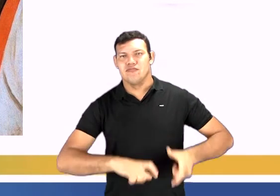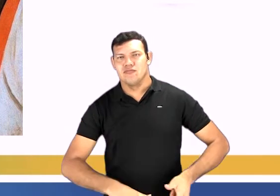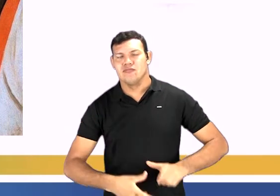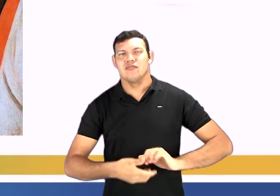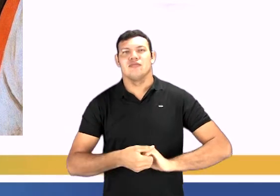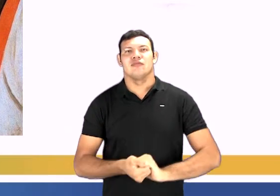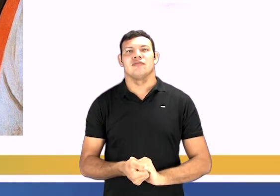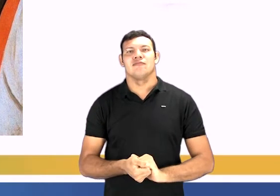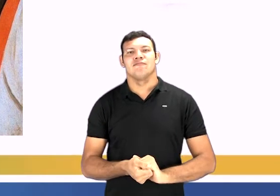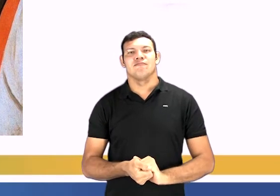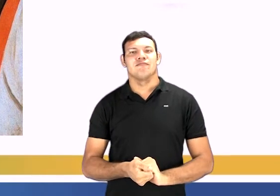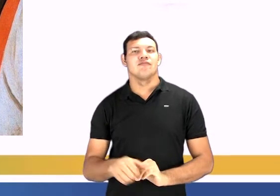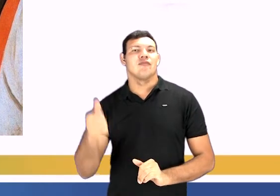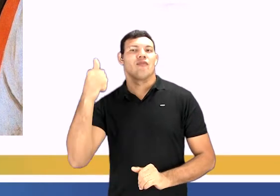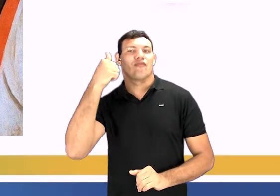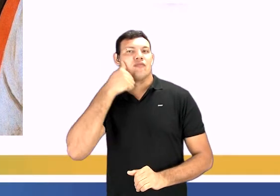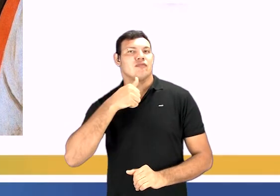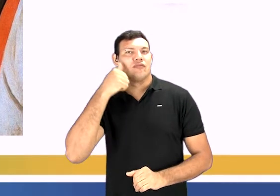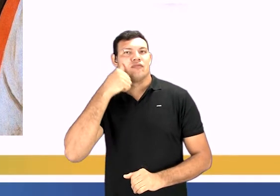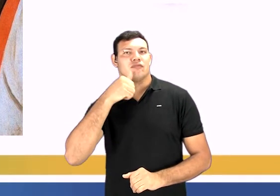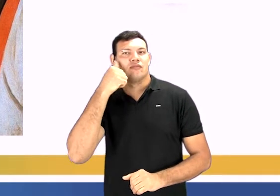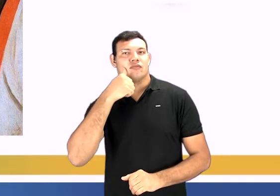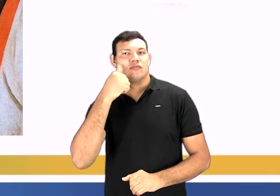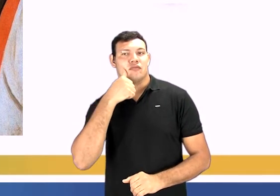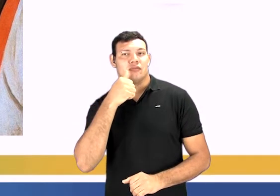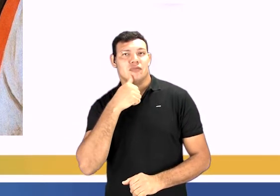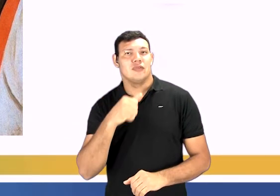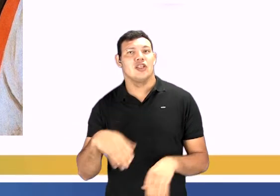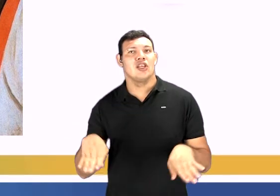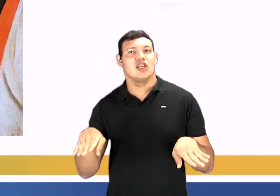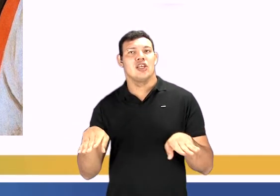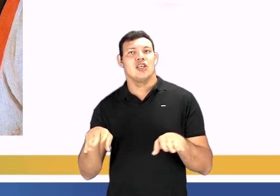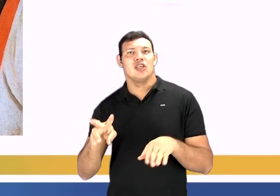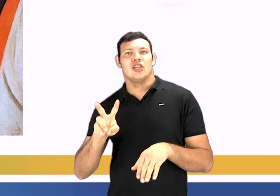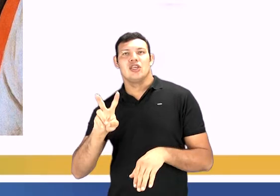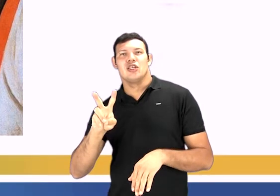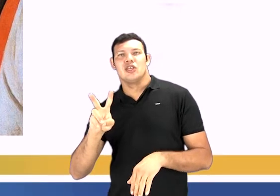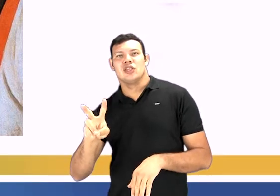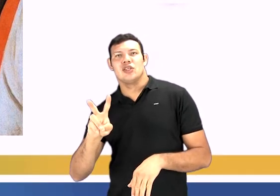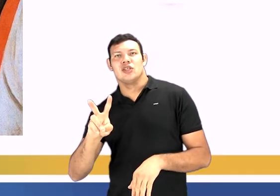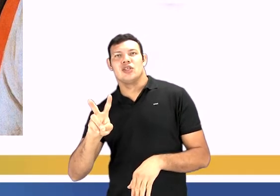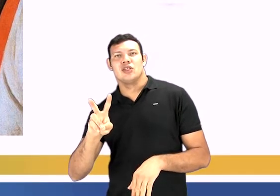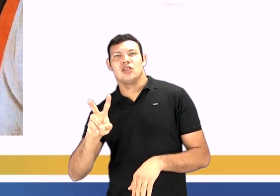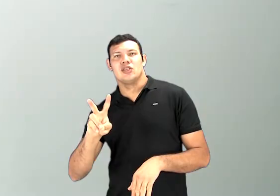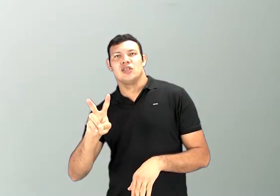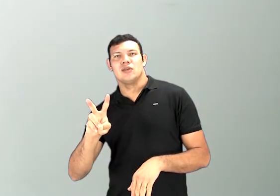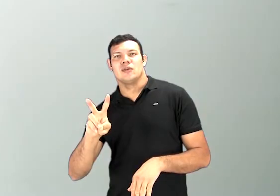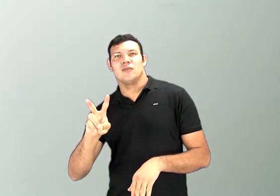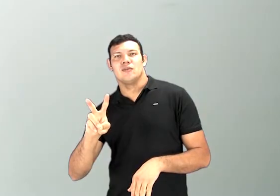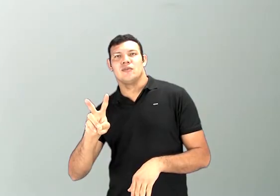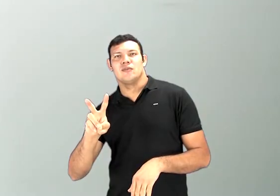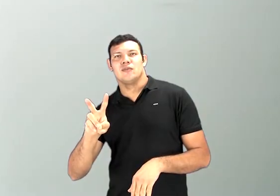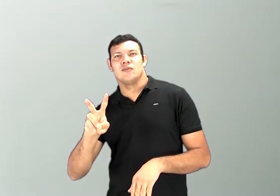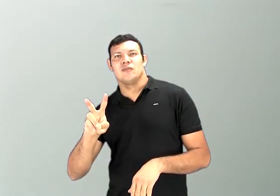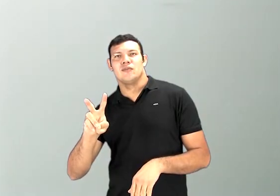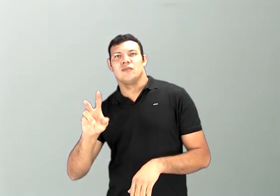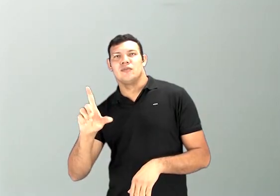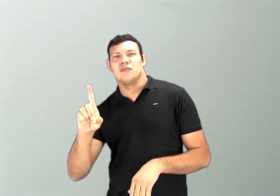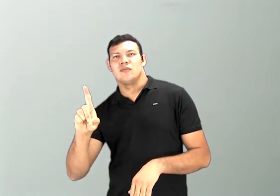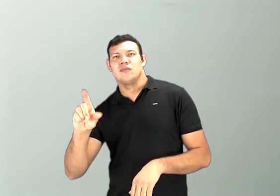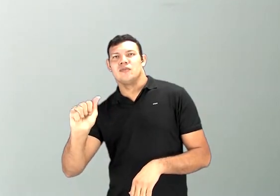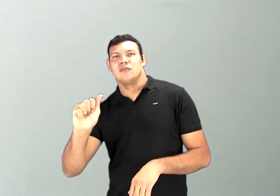As Senhoritas d'Avignon, de Pablo Picasso, e é considerada a primeira tela cubista. Uma curiosidade sobre